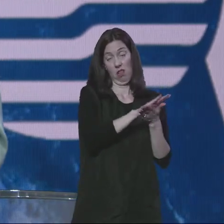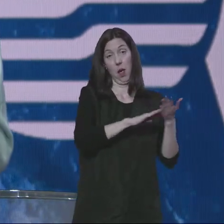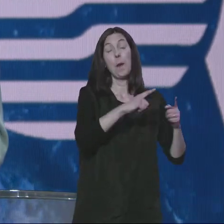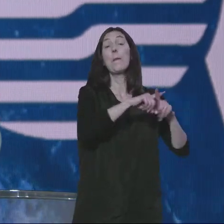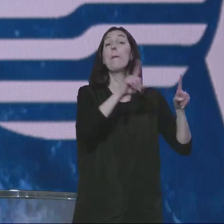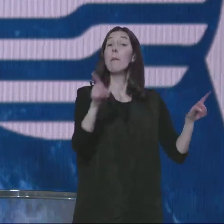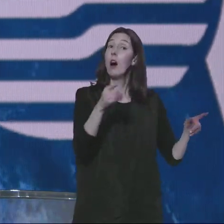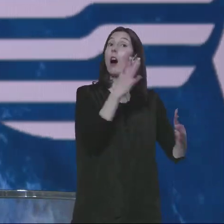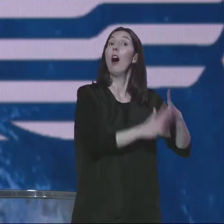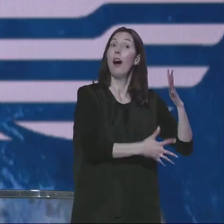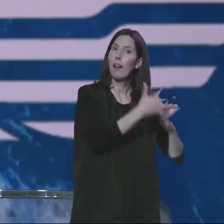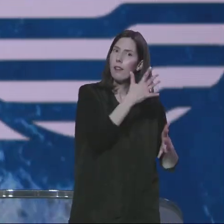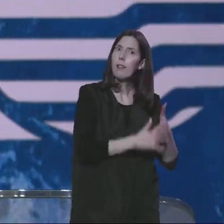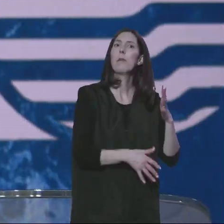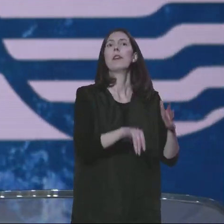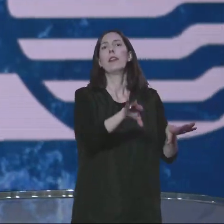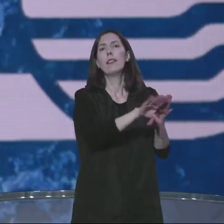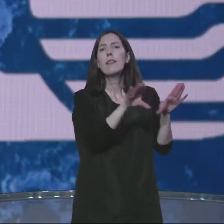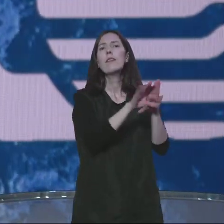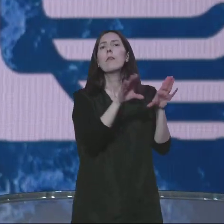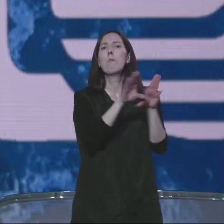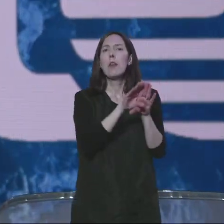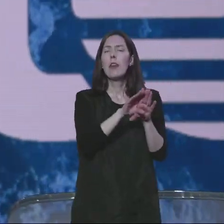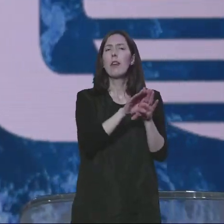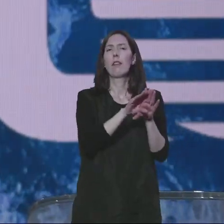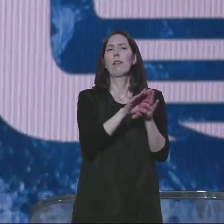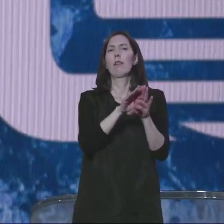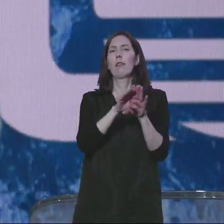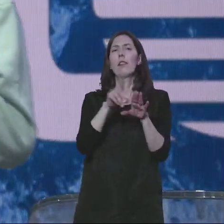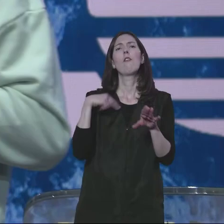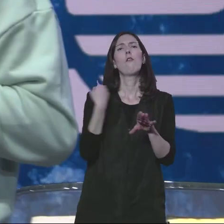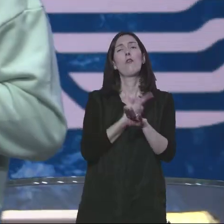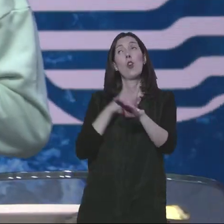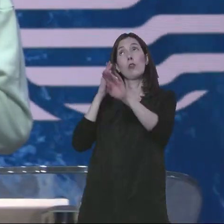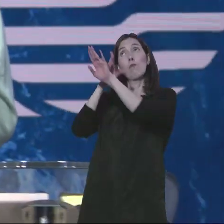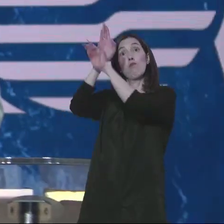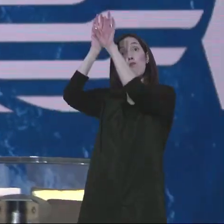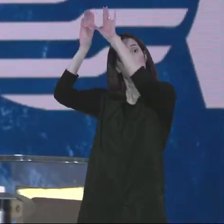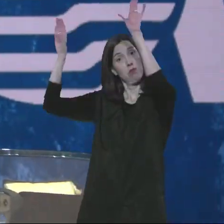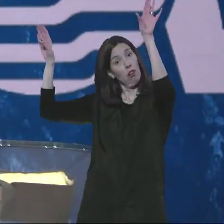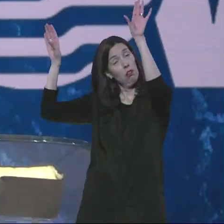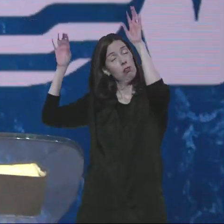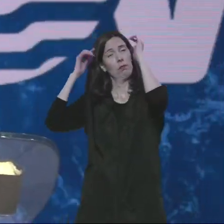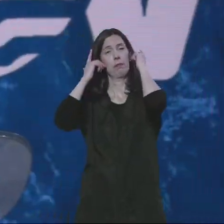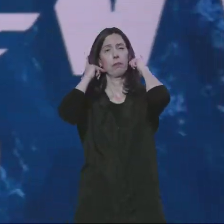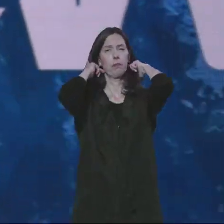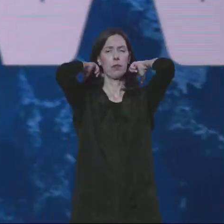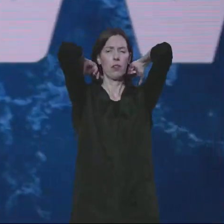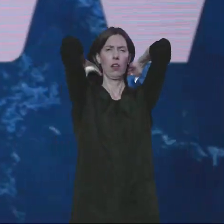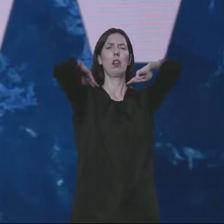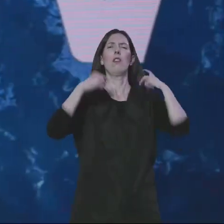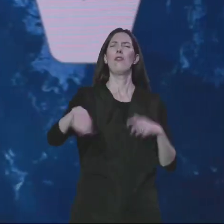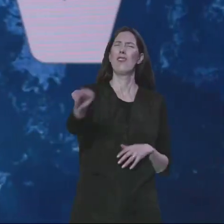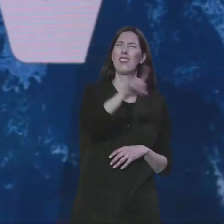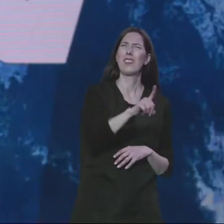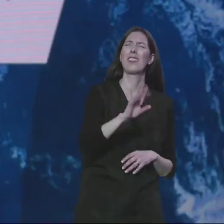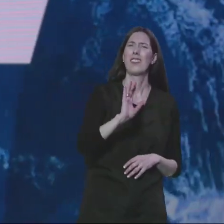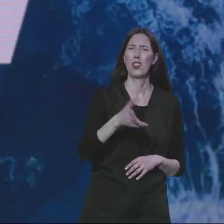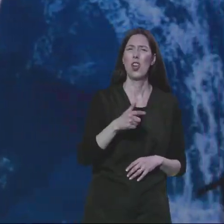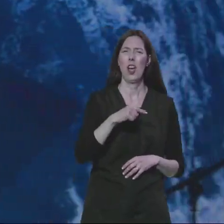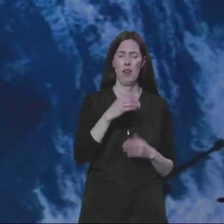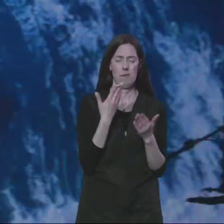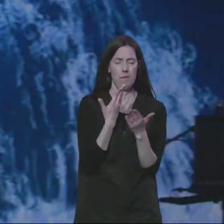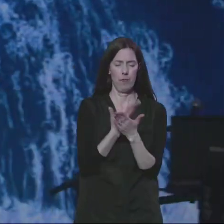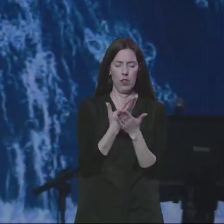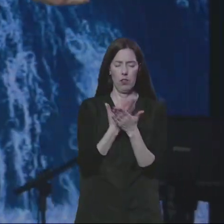nos atrapalham de chegar aonde Jesus quer que a gente chegue. Você já teve a sensação, quando você estava